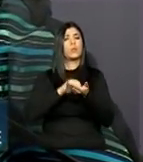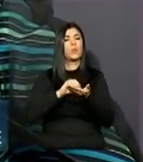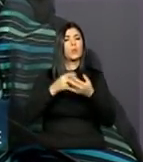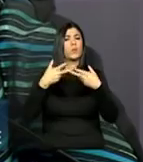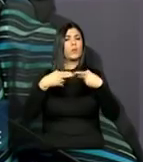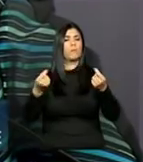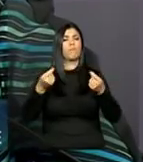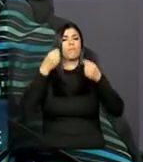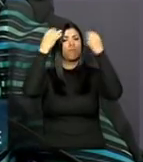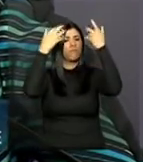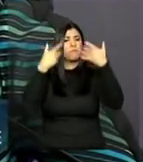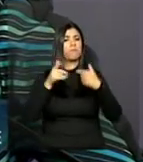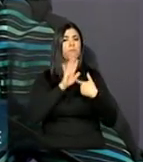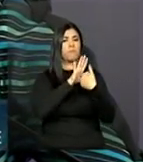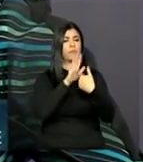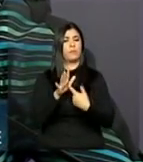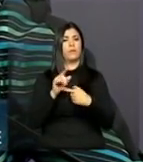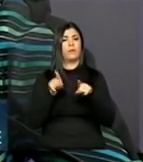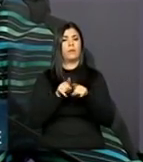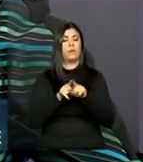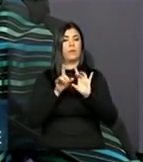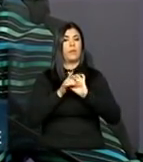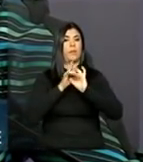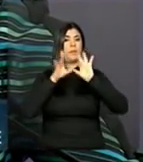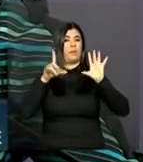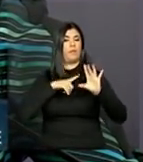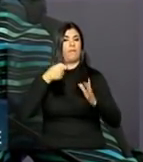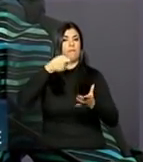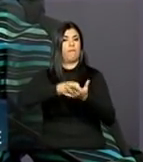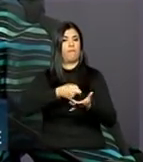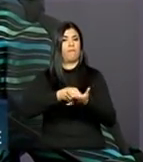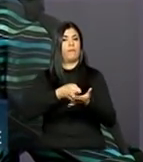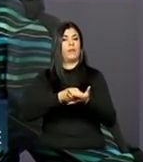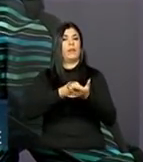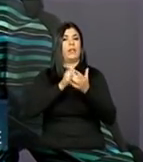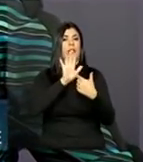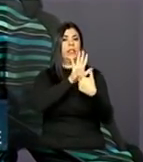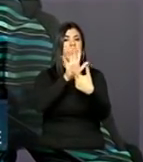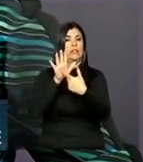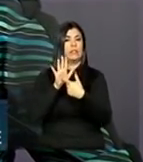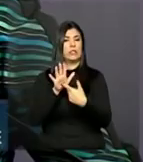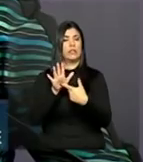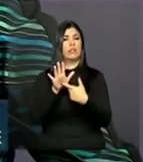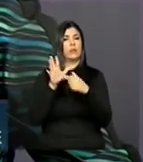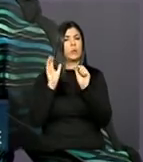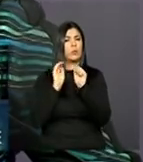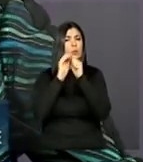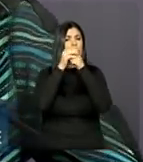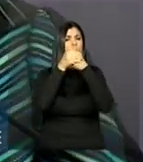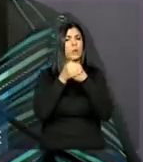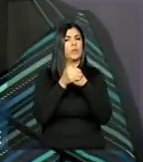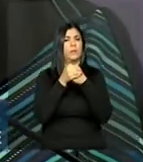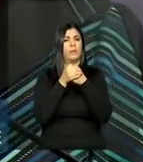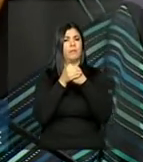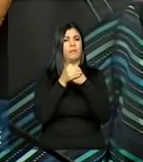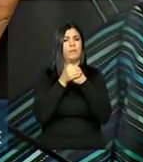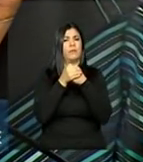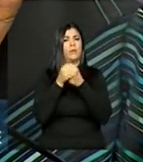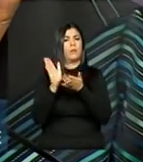saber liberta daquilo que permaneceu oculto de